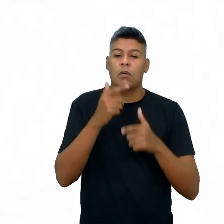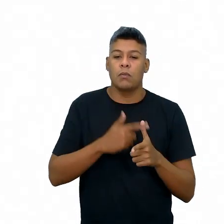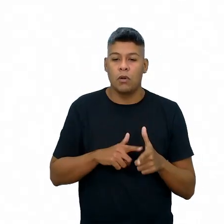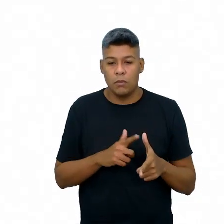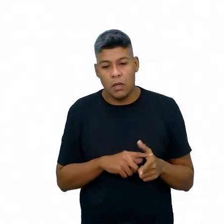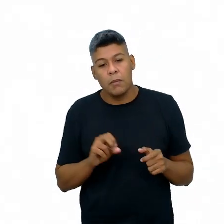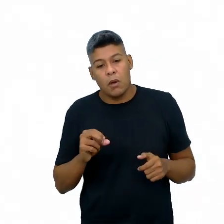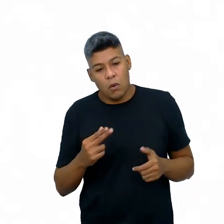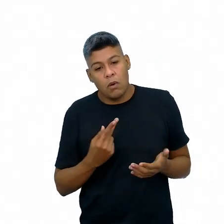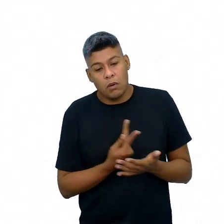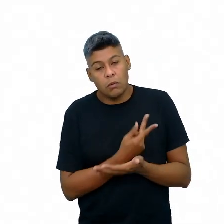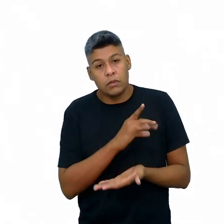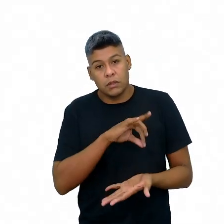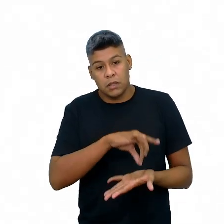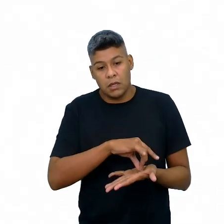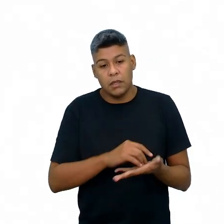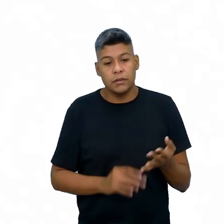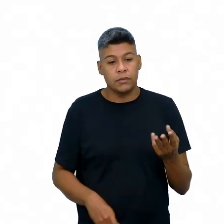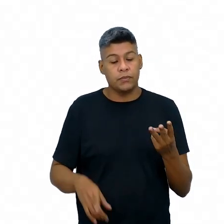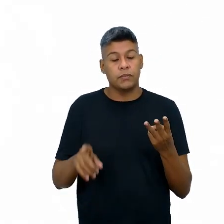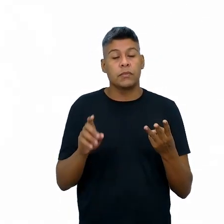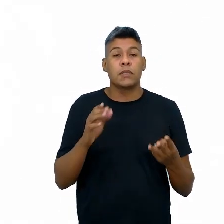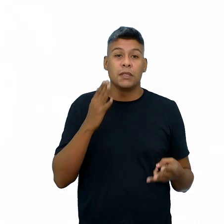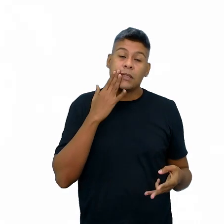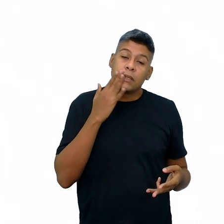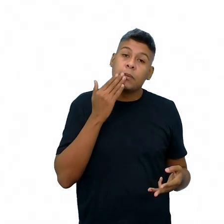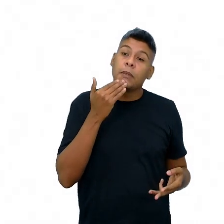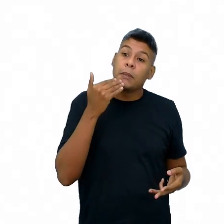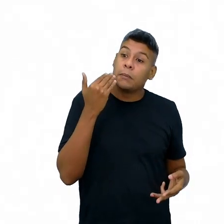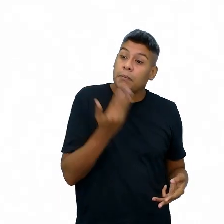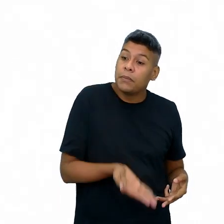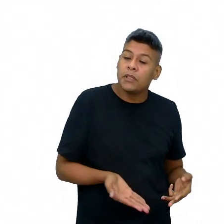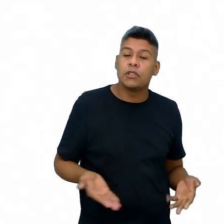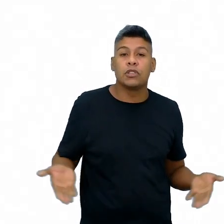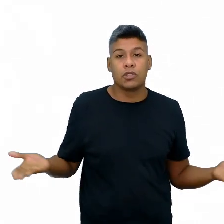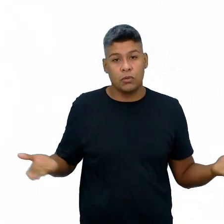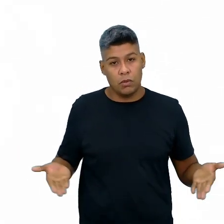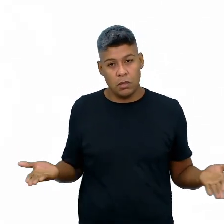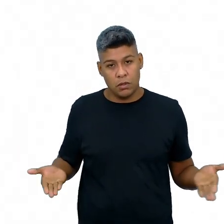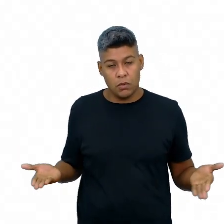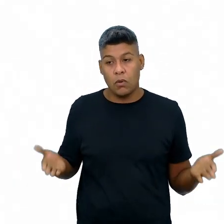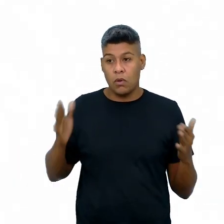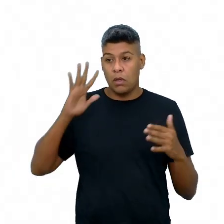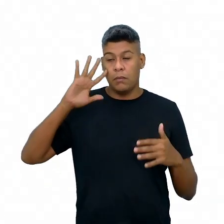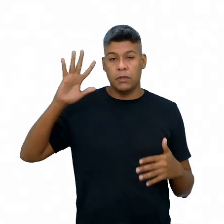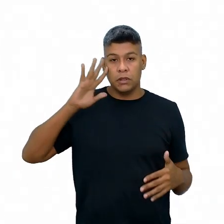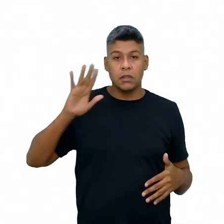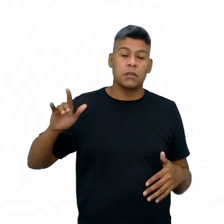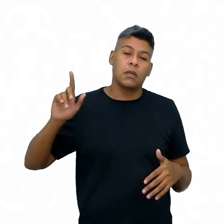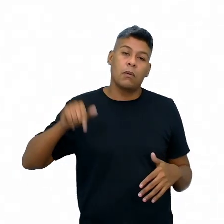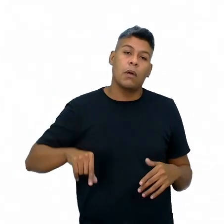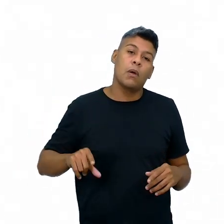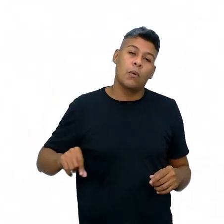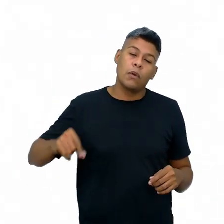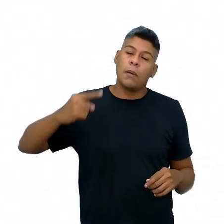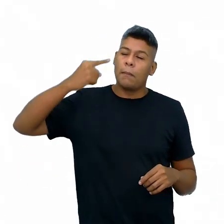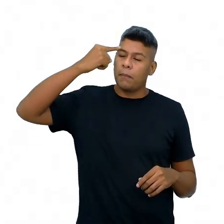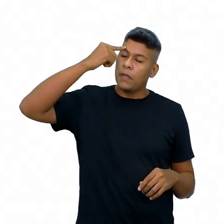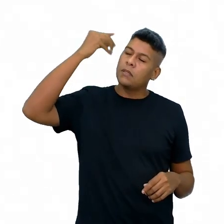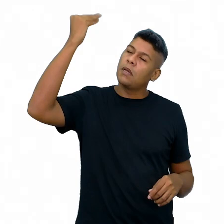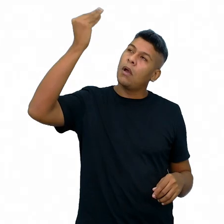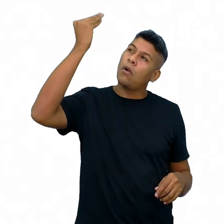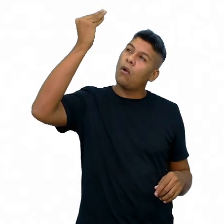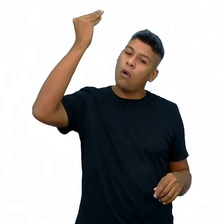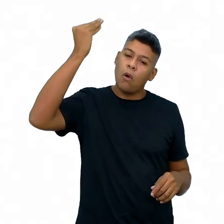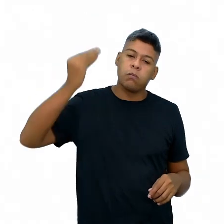da situação real, né? O que está sendo pedido nesse momento de abstração? É necessário a gente também refletir sobre